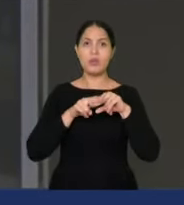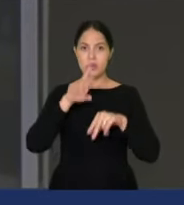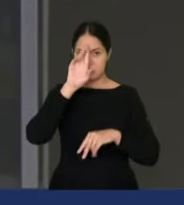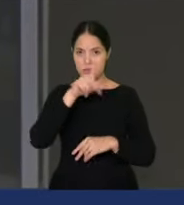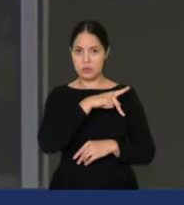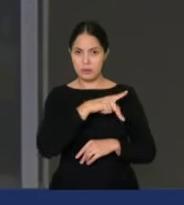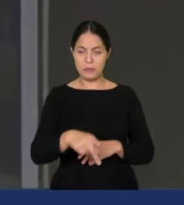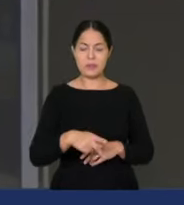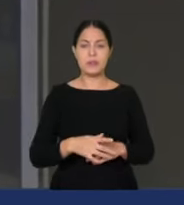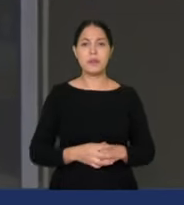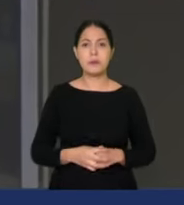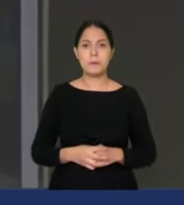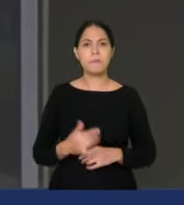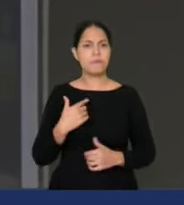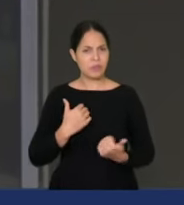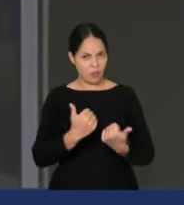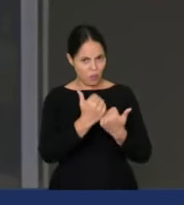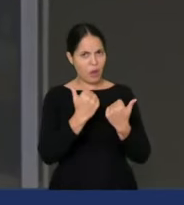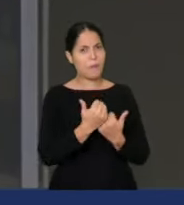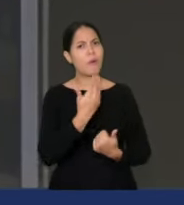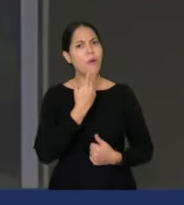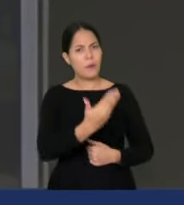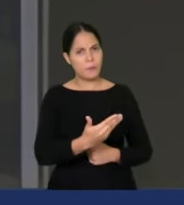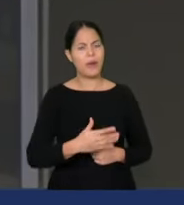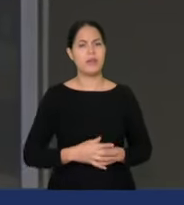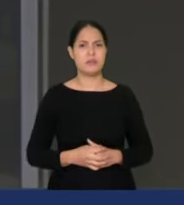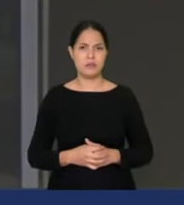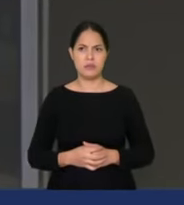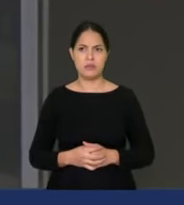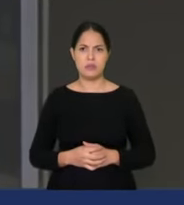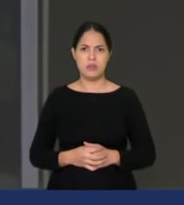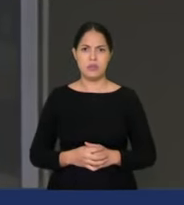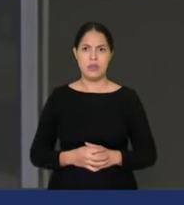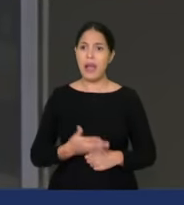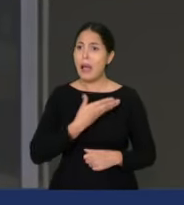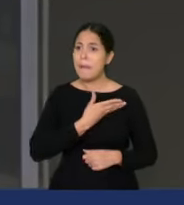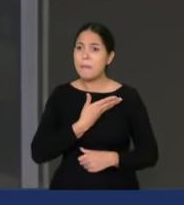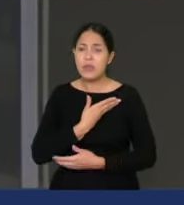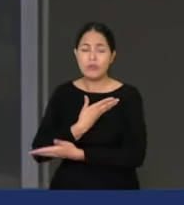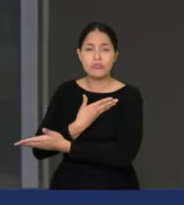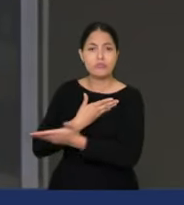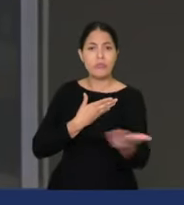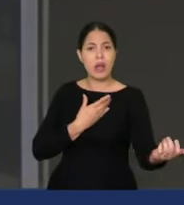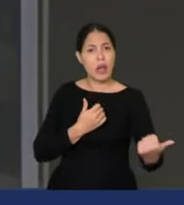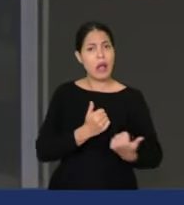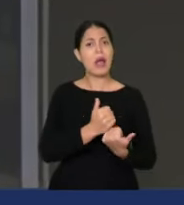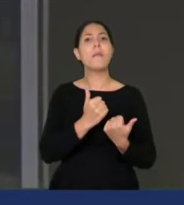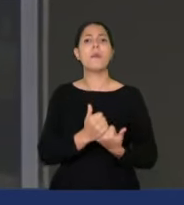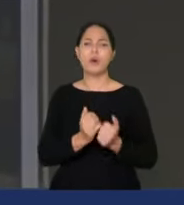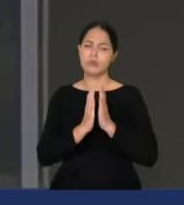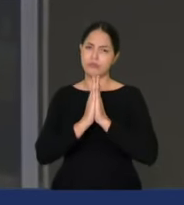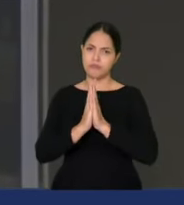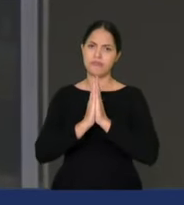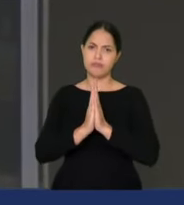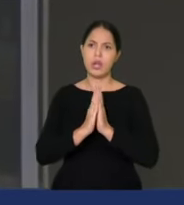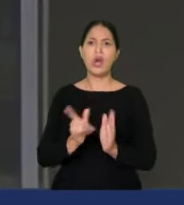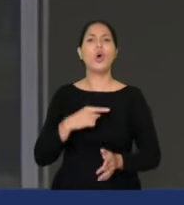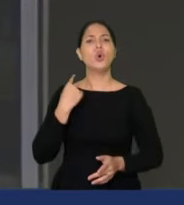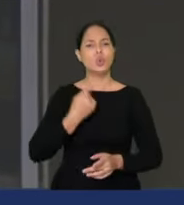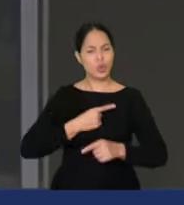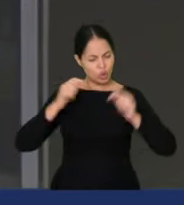peço seu apoio, assim como dos nossos colegas, para que a gente possa fazer com que o ministro venha